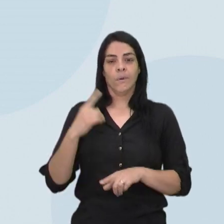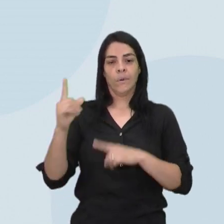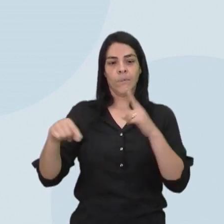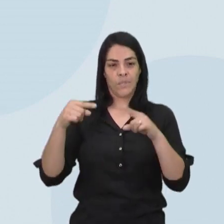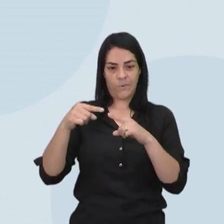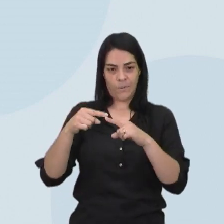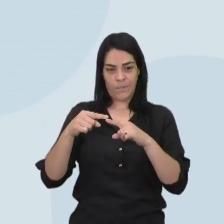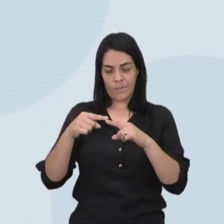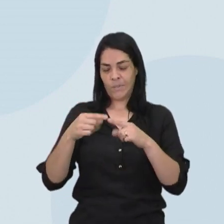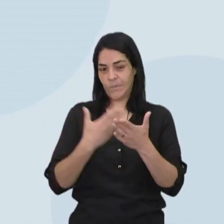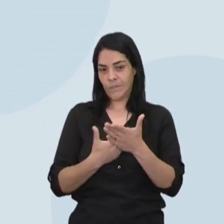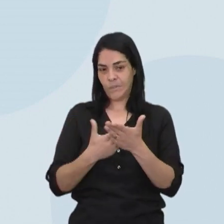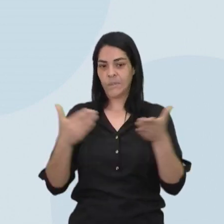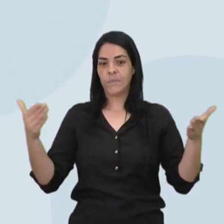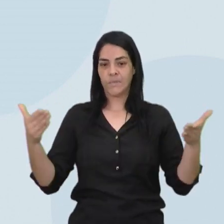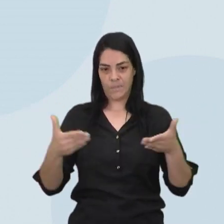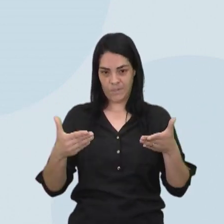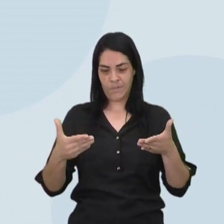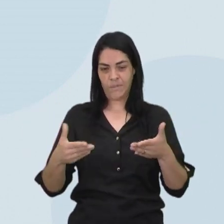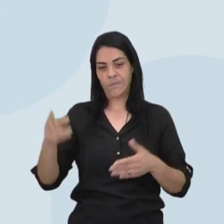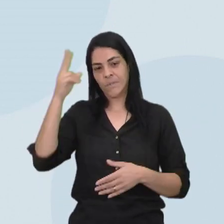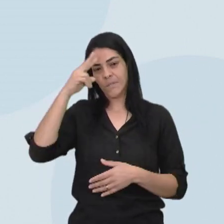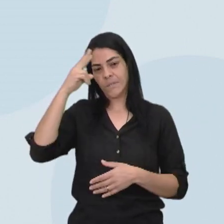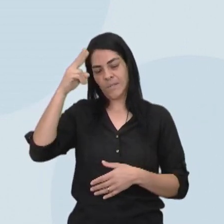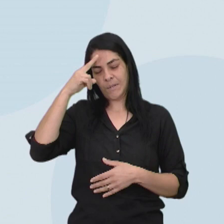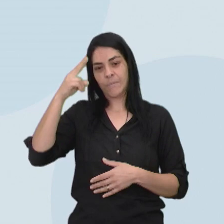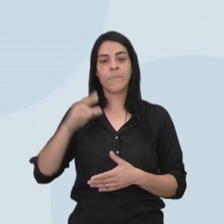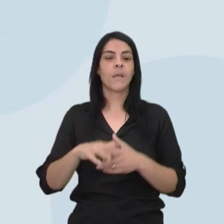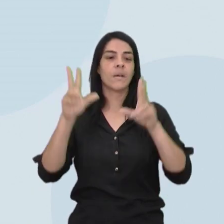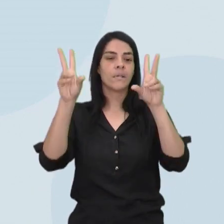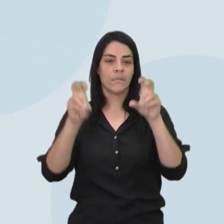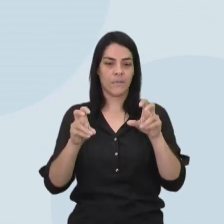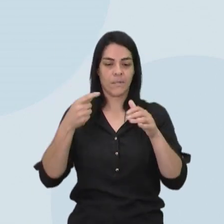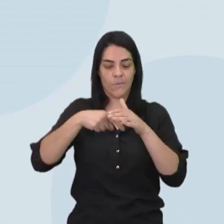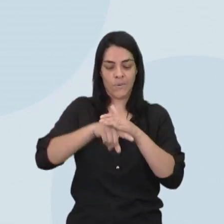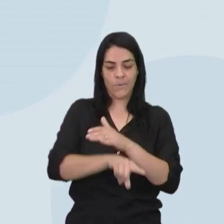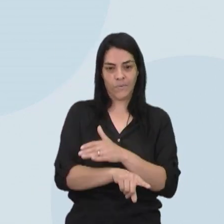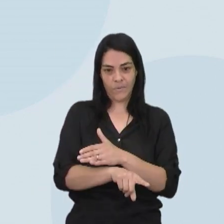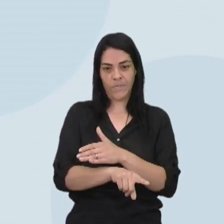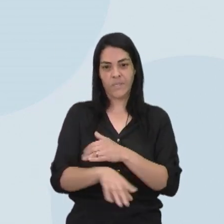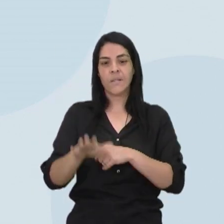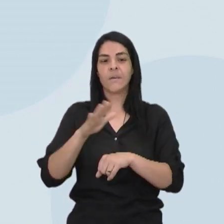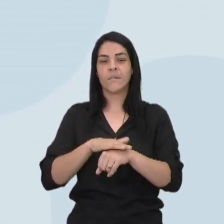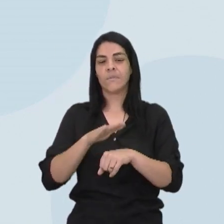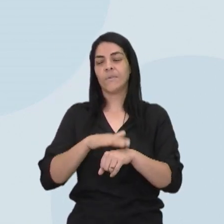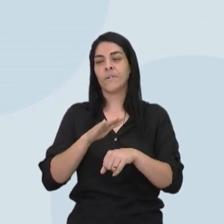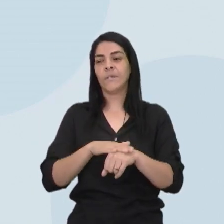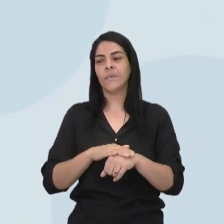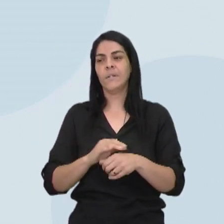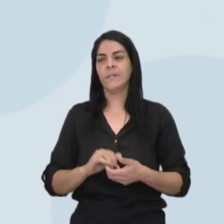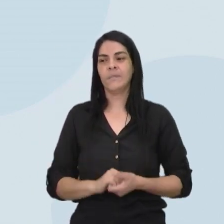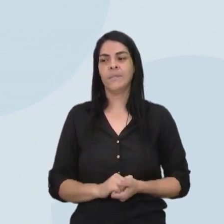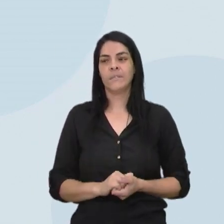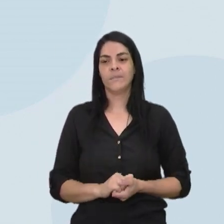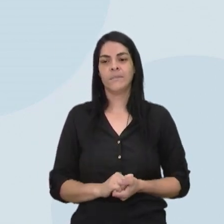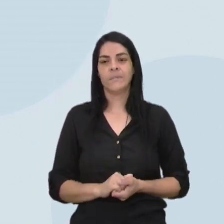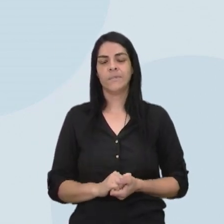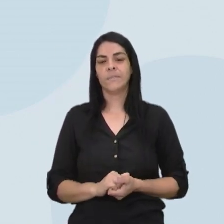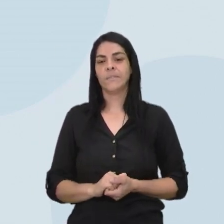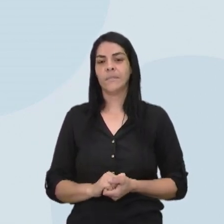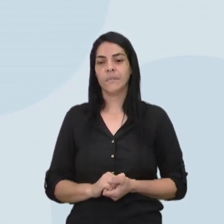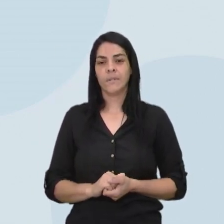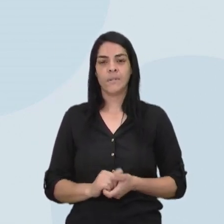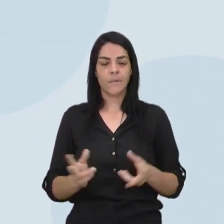o objetivo da aula de hoje é retomar o assunto sobre as profundezas. Fazer essa retomada, claro, com outro